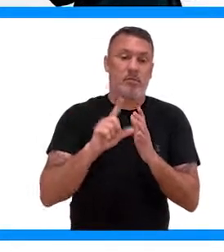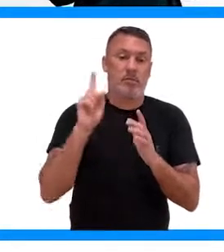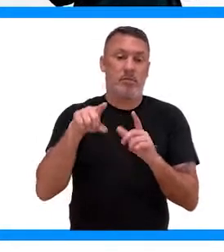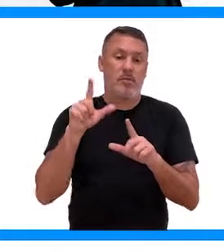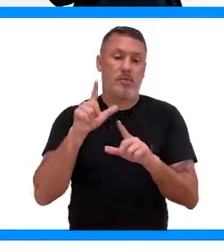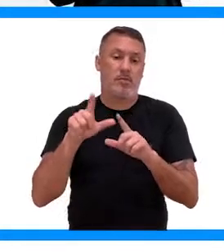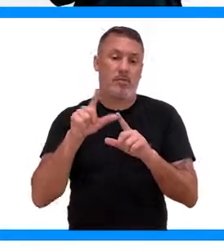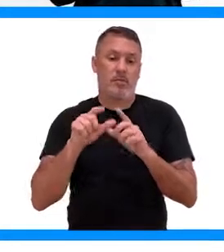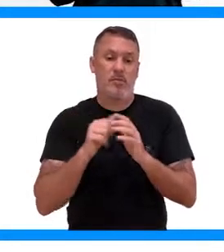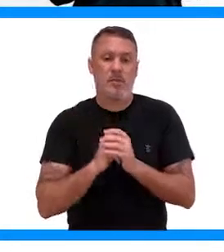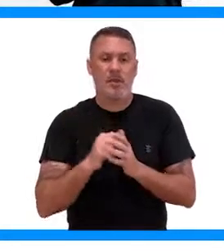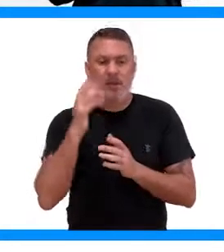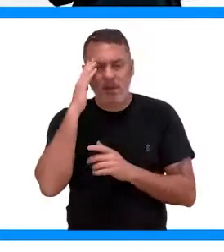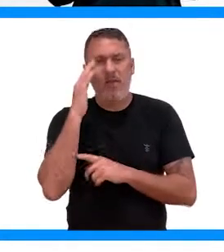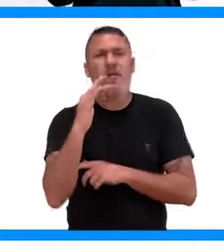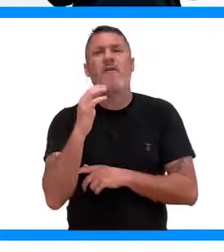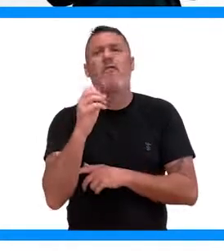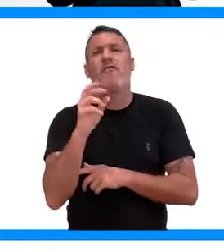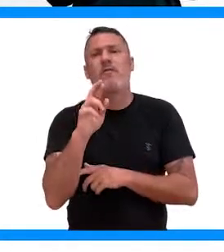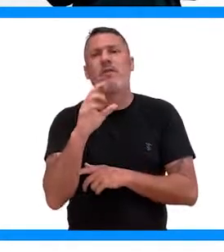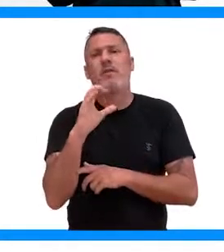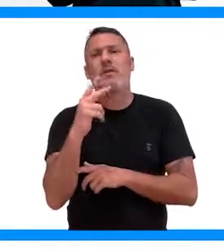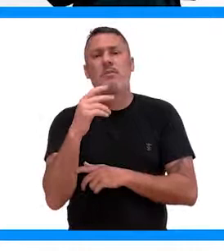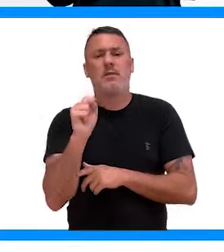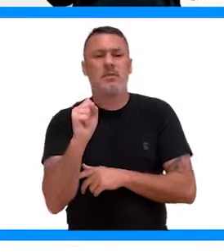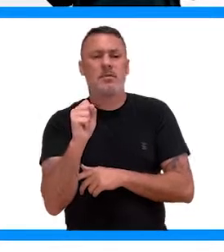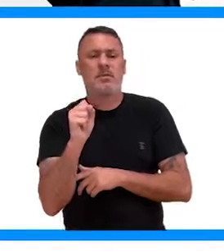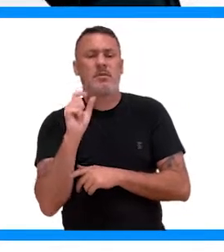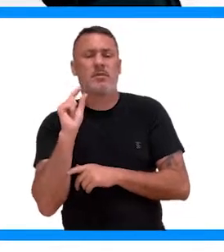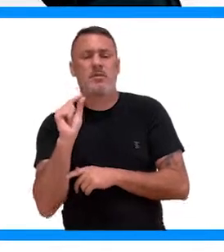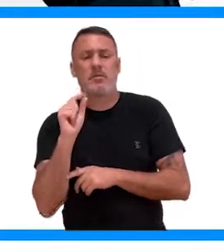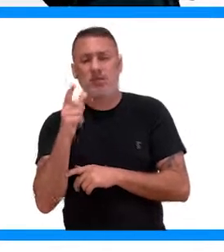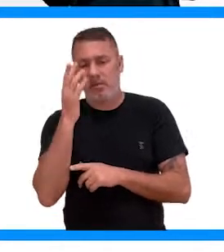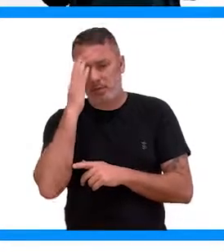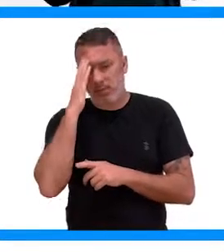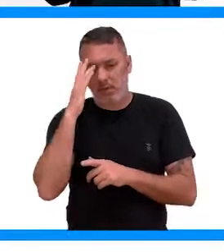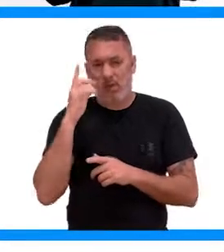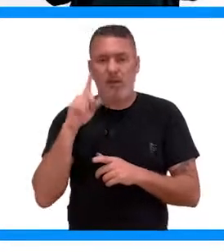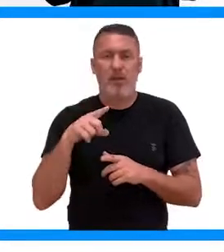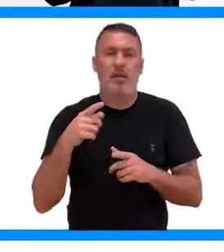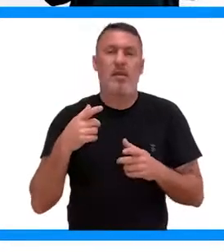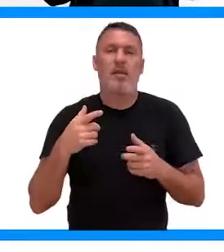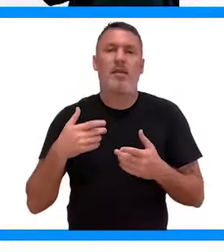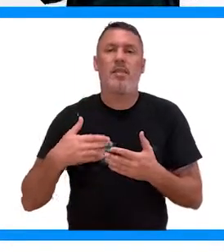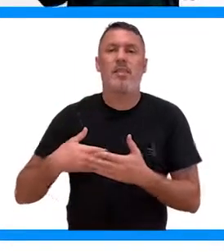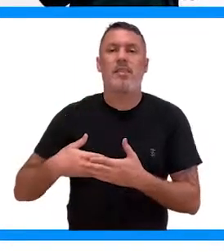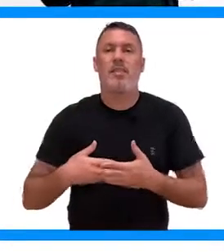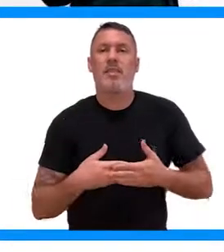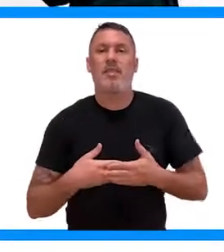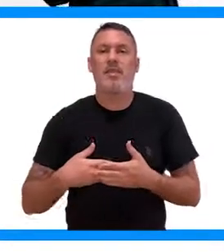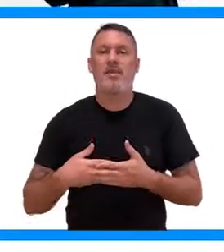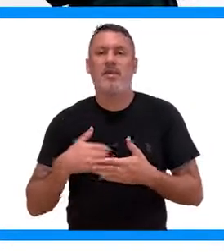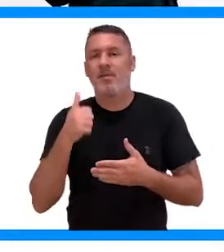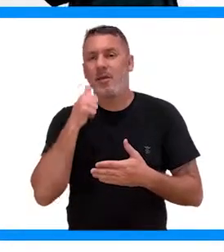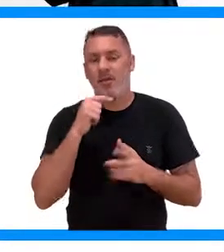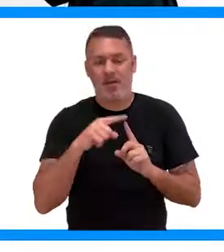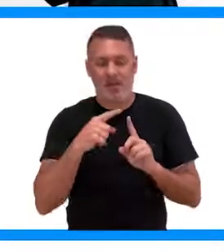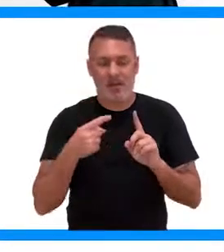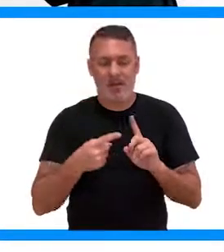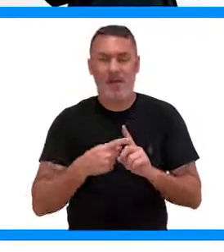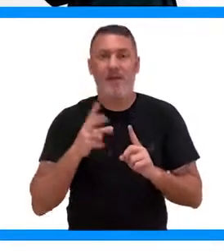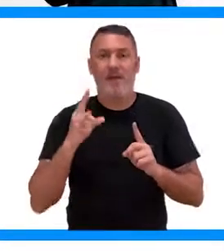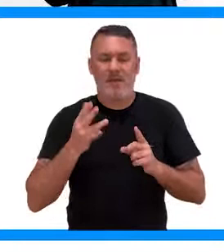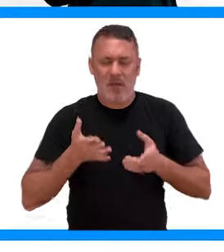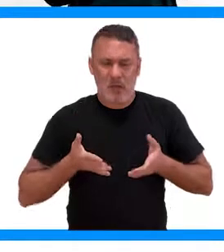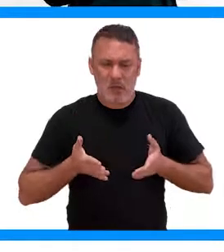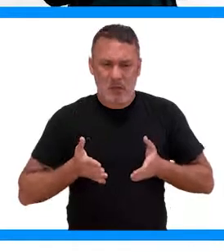vocês sabem, fórceps é um instrumento de retirar o bebê quando a mãe não consegue por si só,